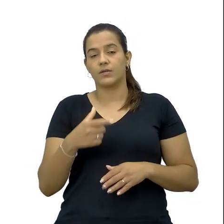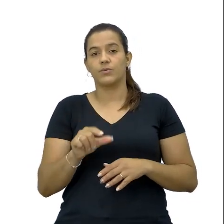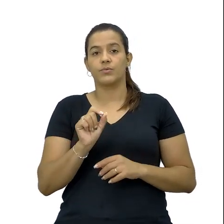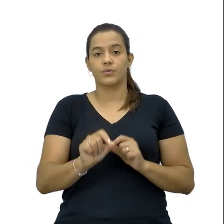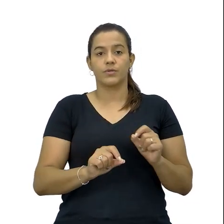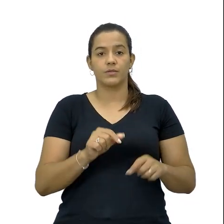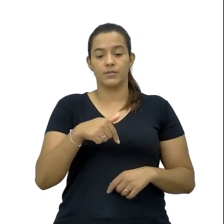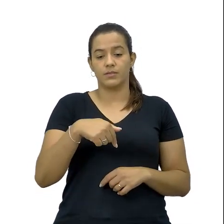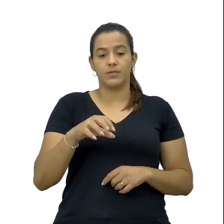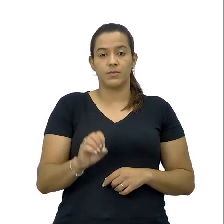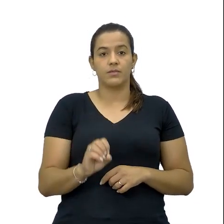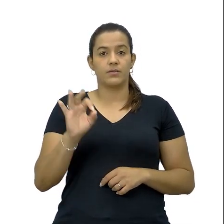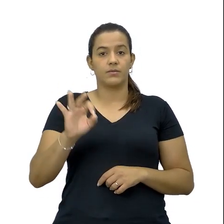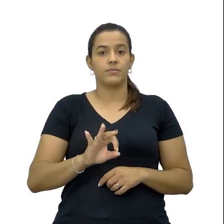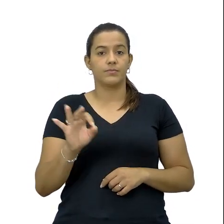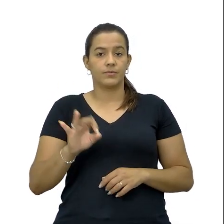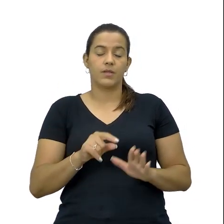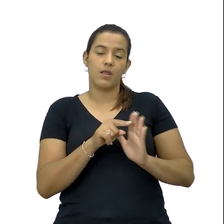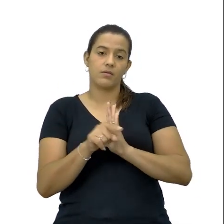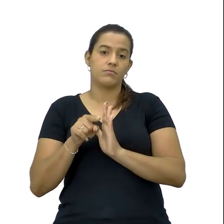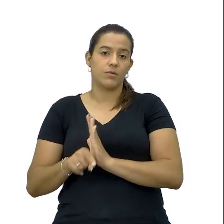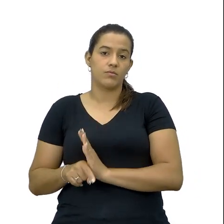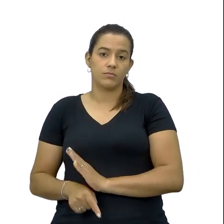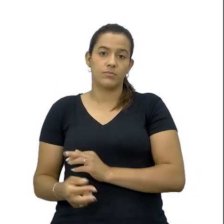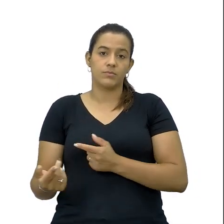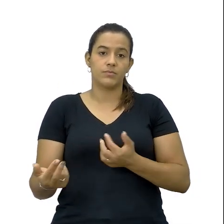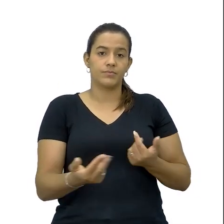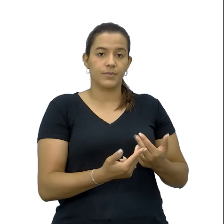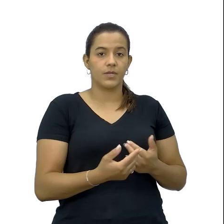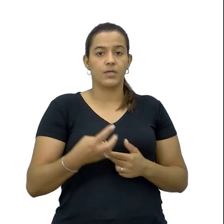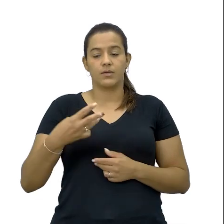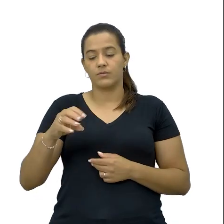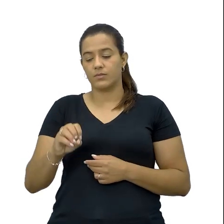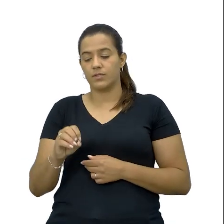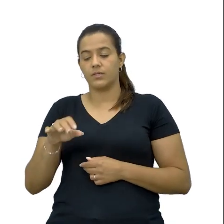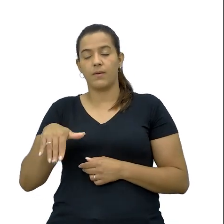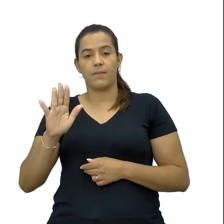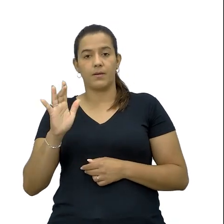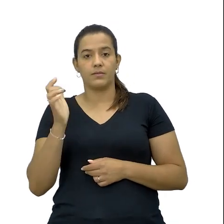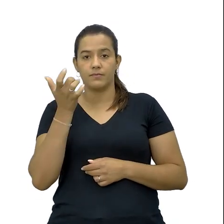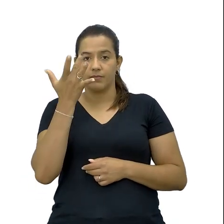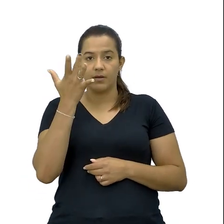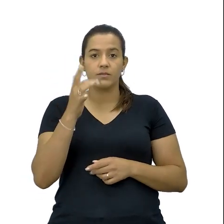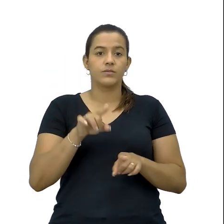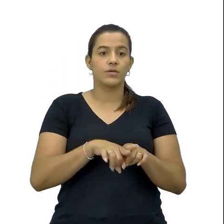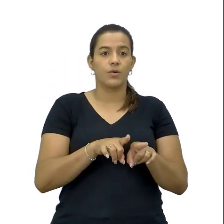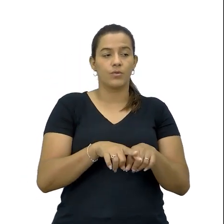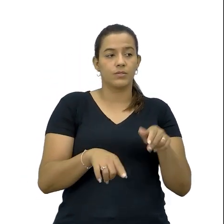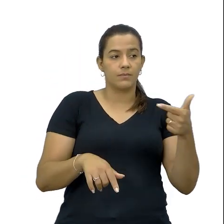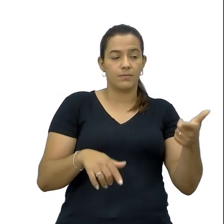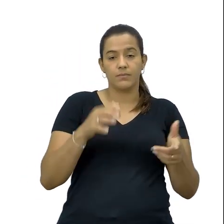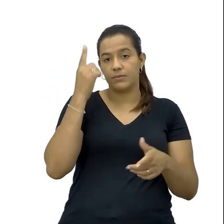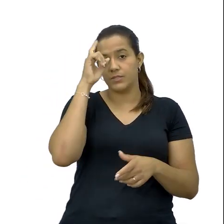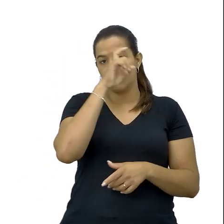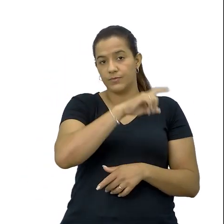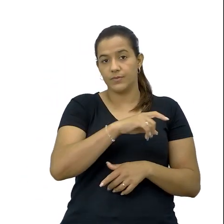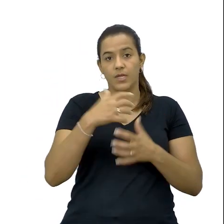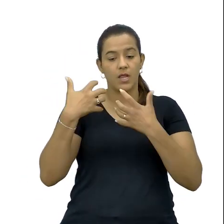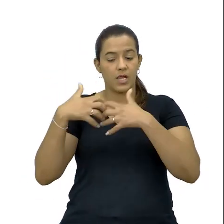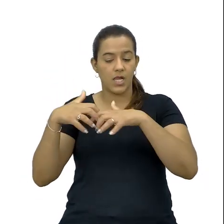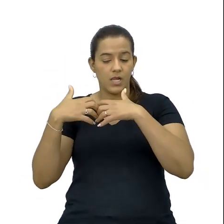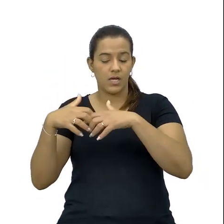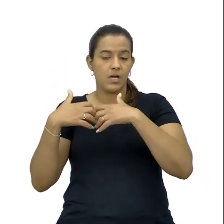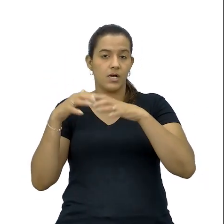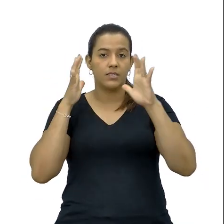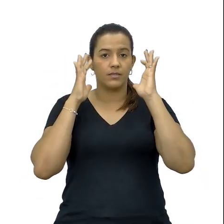70% tem as mesmas questões e 30% são questões um pouco mais fáceis ou mais difíceis, né? É um nível cognitivo mais